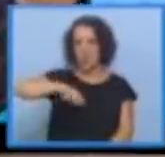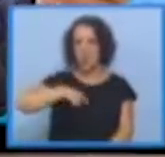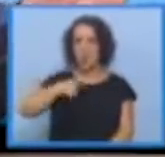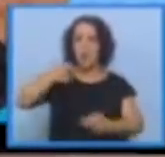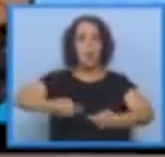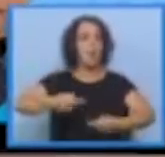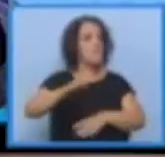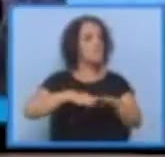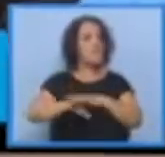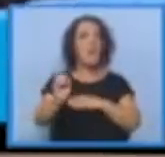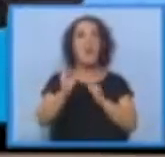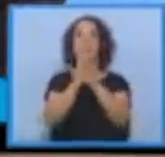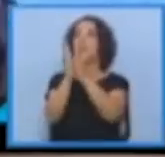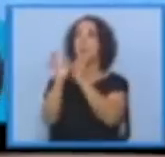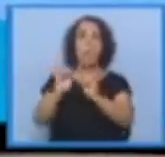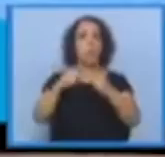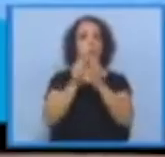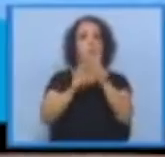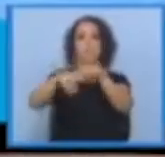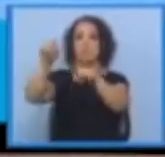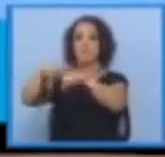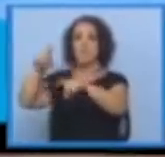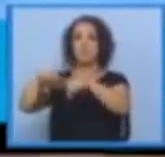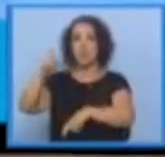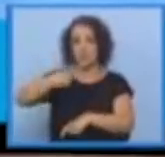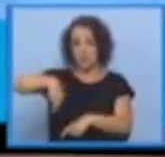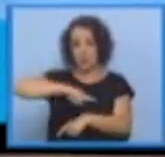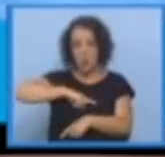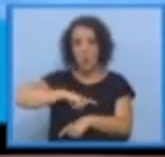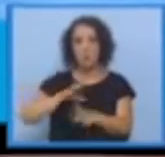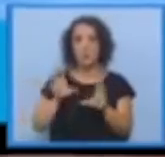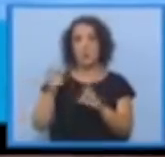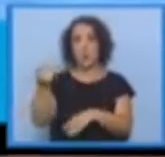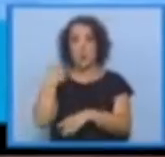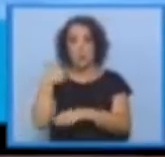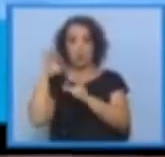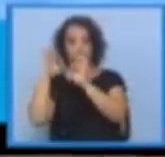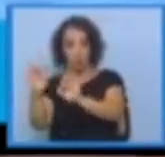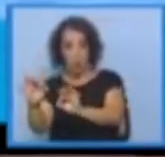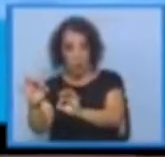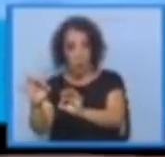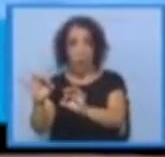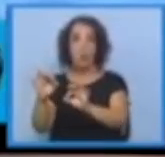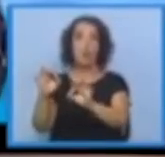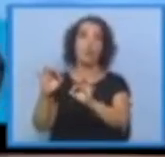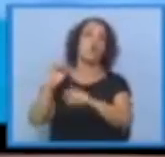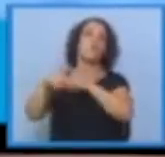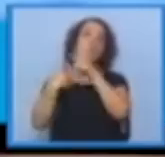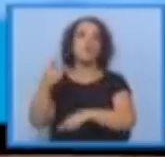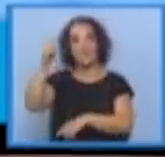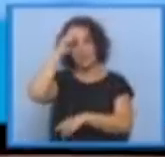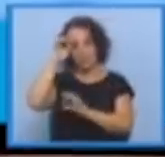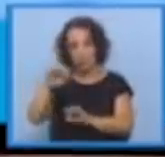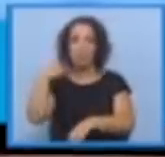sem fazer nada, não tínhamos paróquia, está toda a gente a fugir, e a gente faz logo o curso, e vocês fazem o curso e fazemos um estágio, e depois